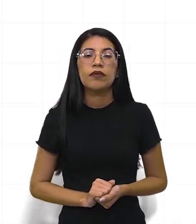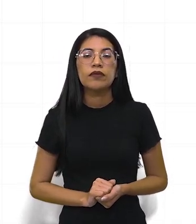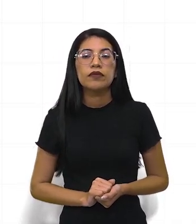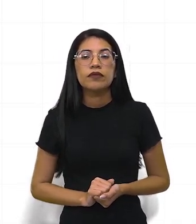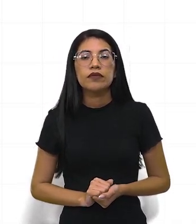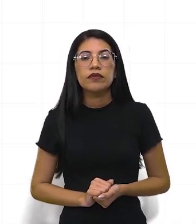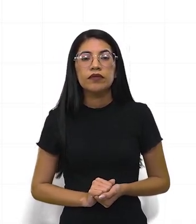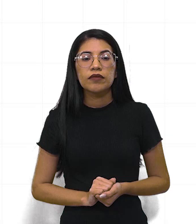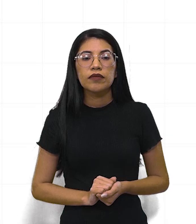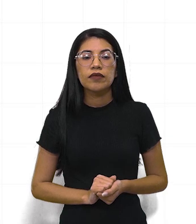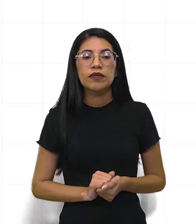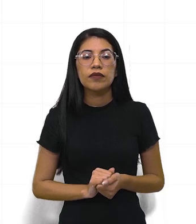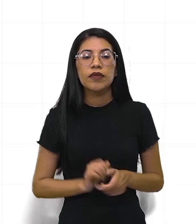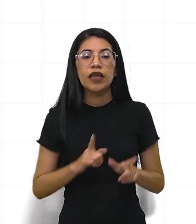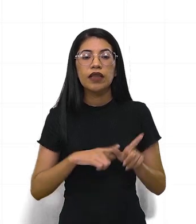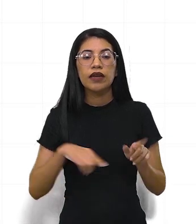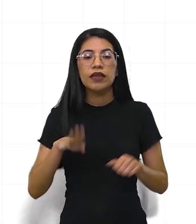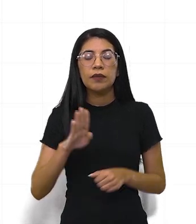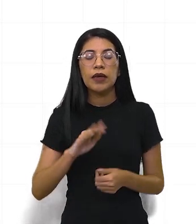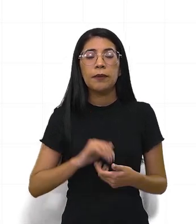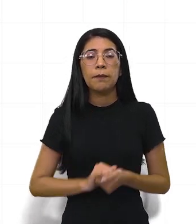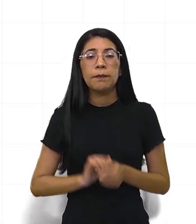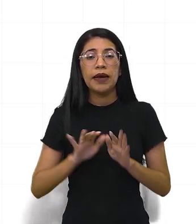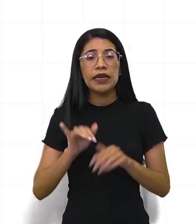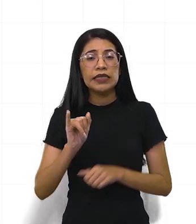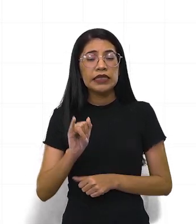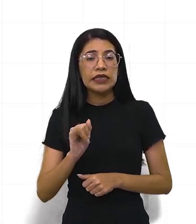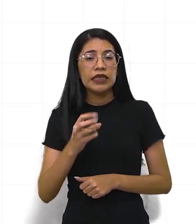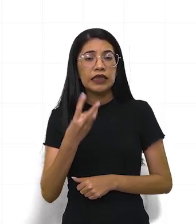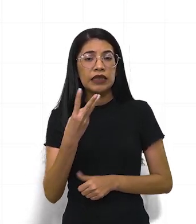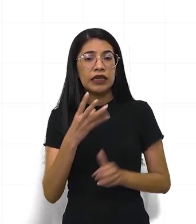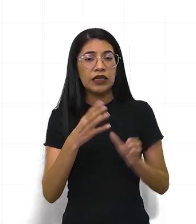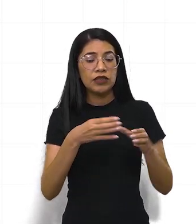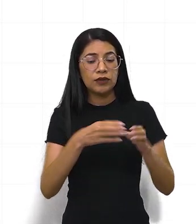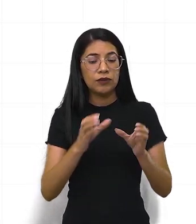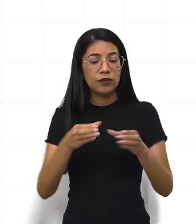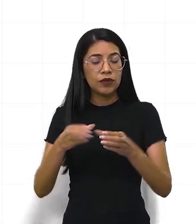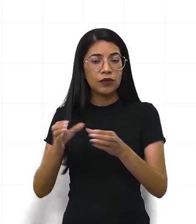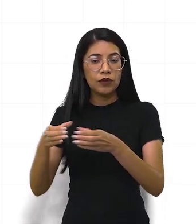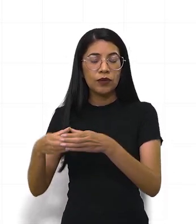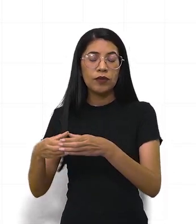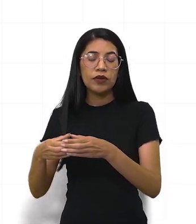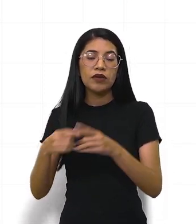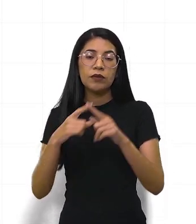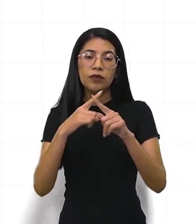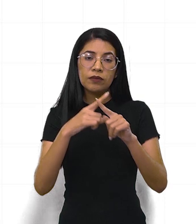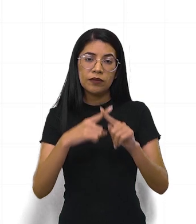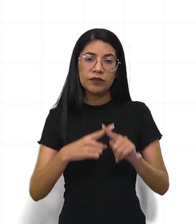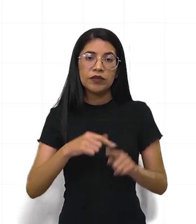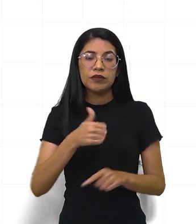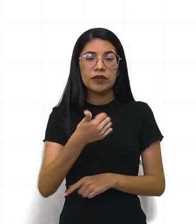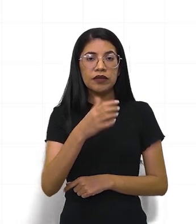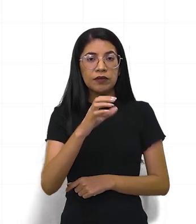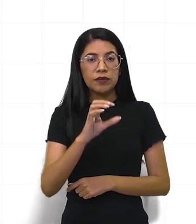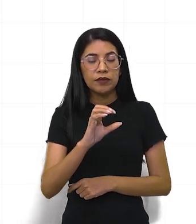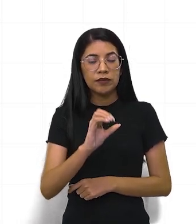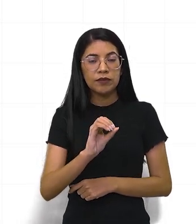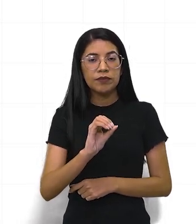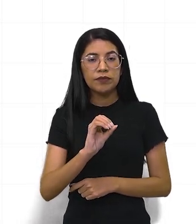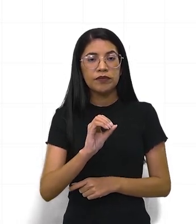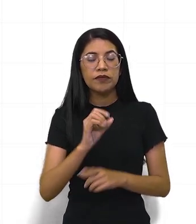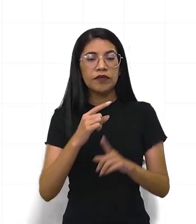Agora, olha a letra B. E se forem 3 grupos? Aí você vai multiplicar agora por 3. Então, 3